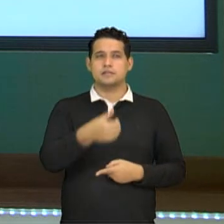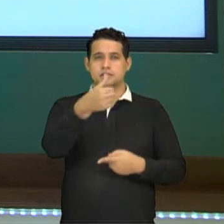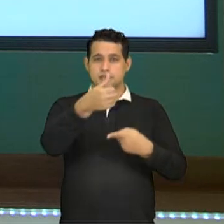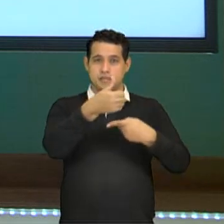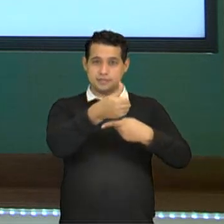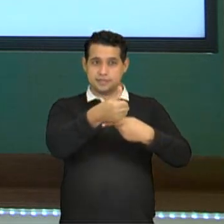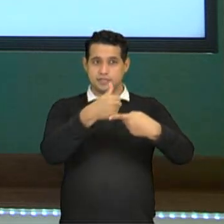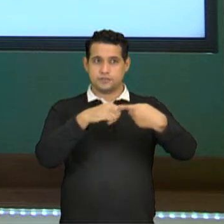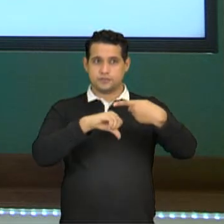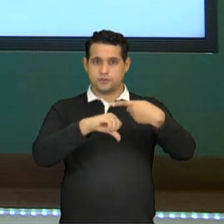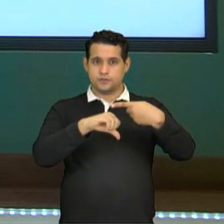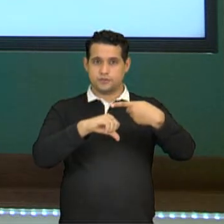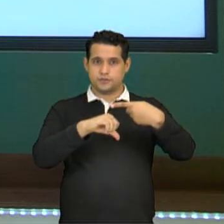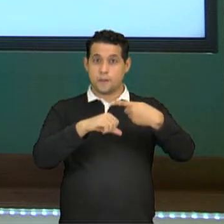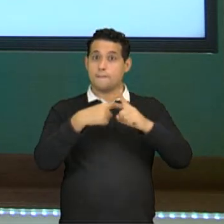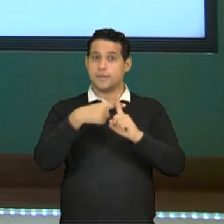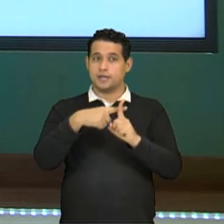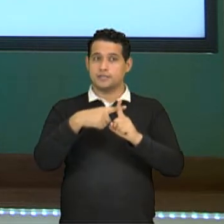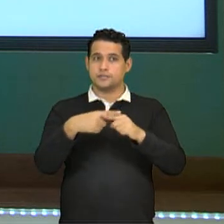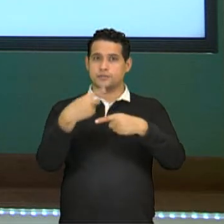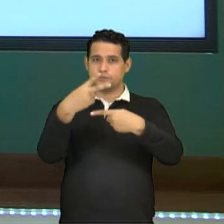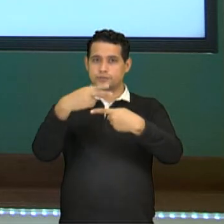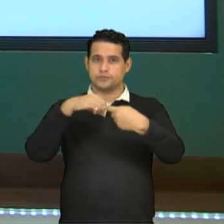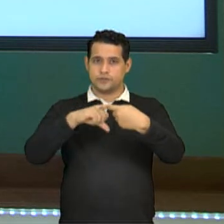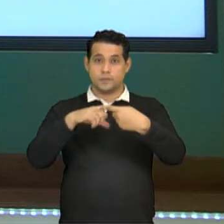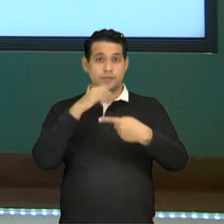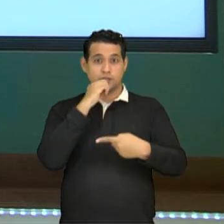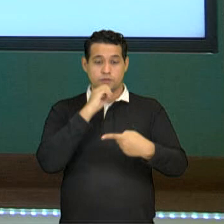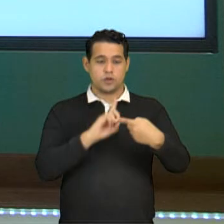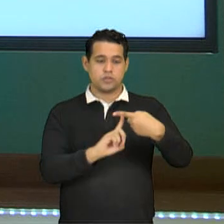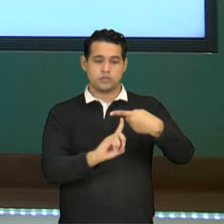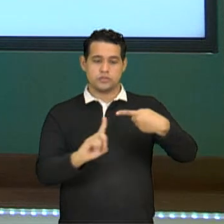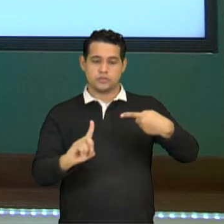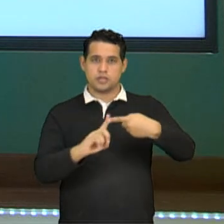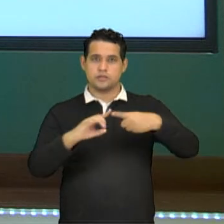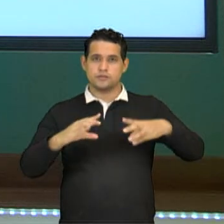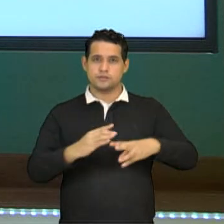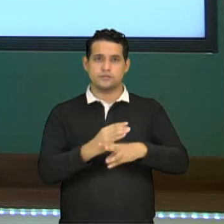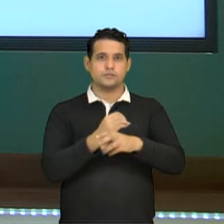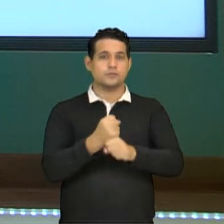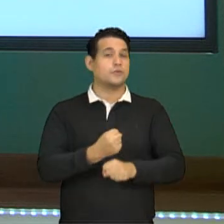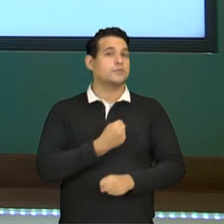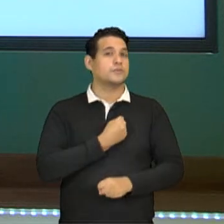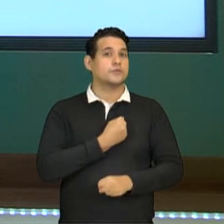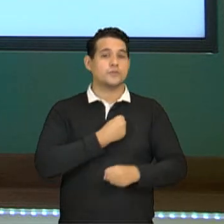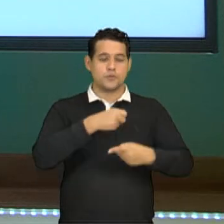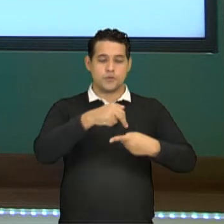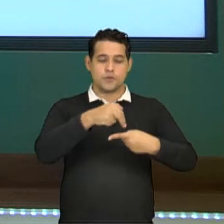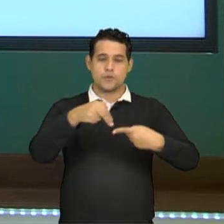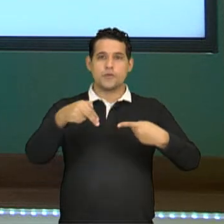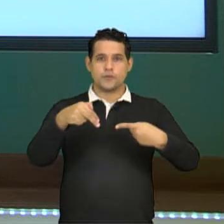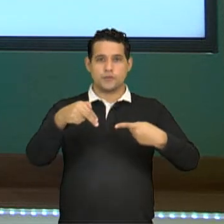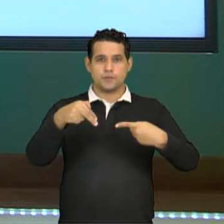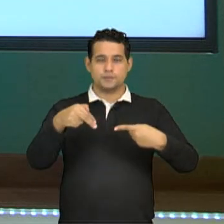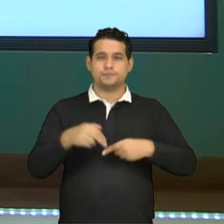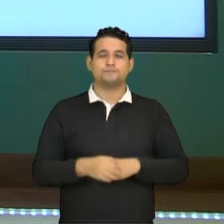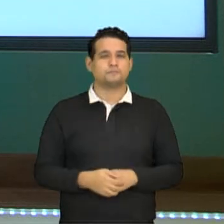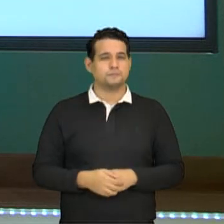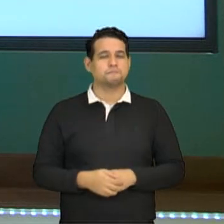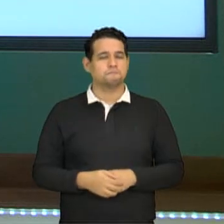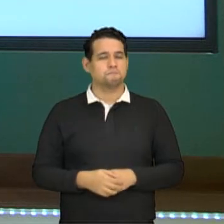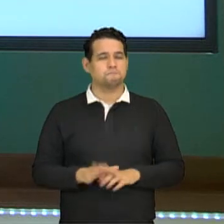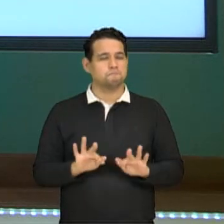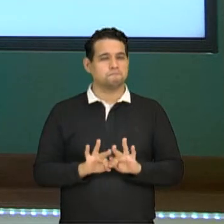2 nonos, eu mantenho o denominador que é 9 e somo os numeradores, ok?